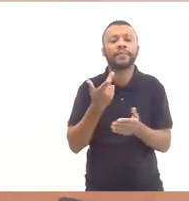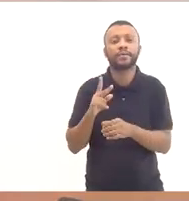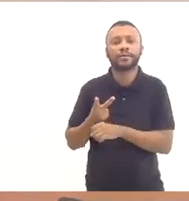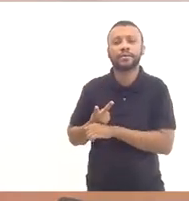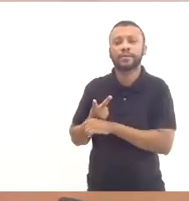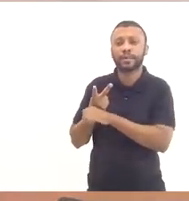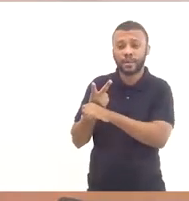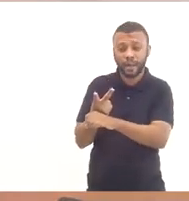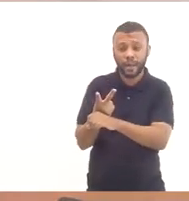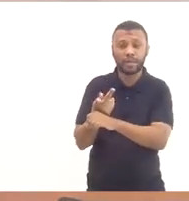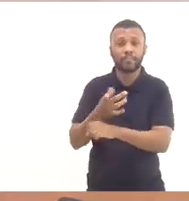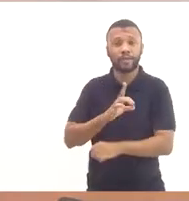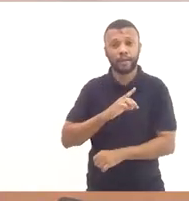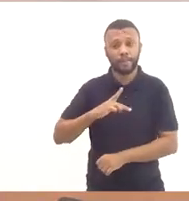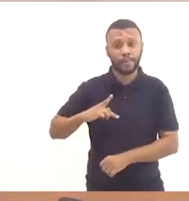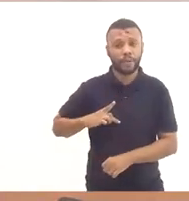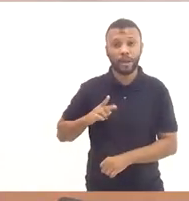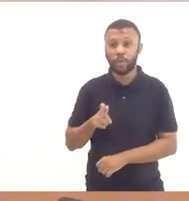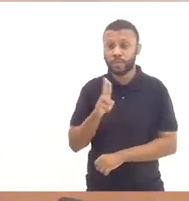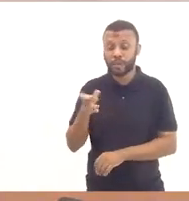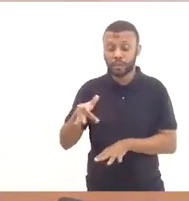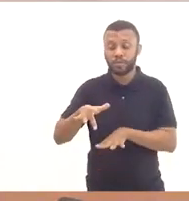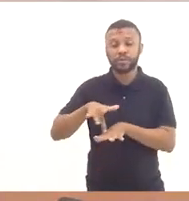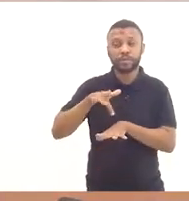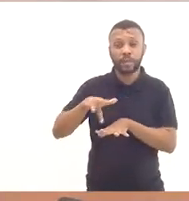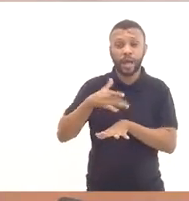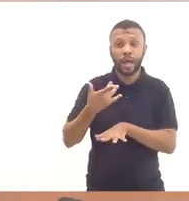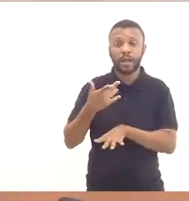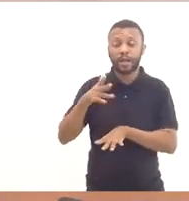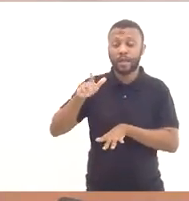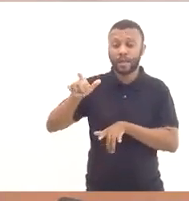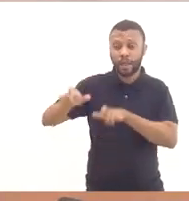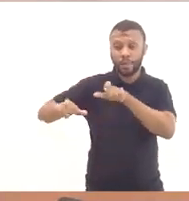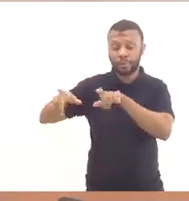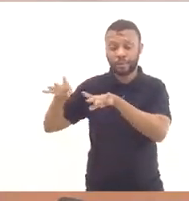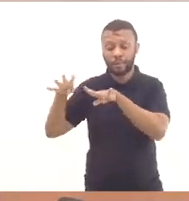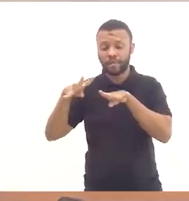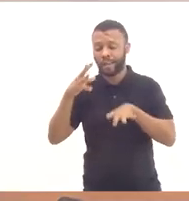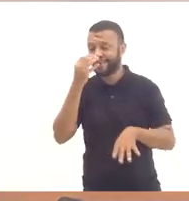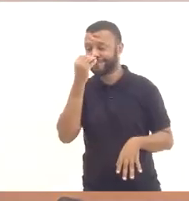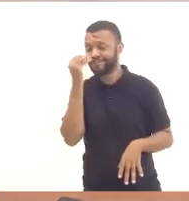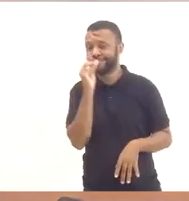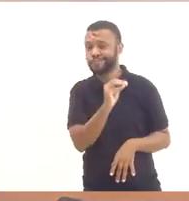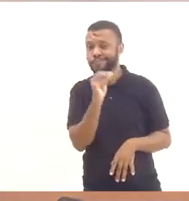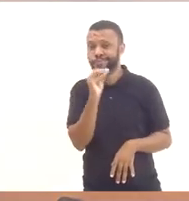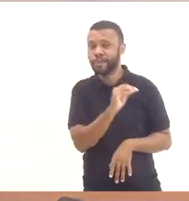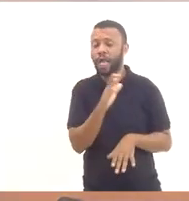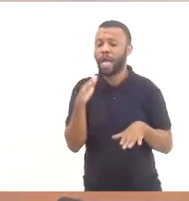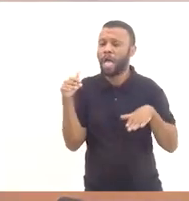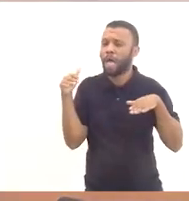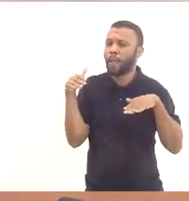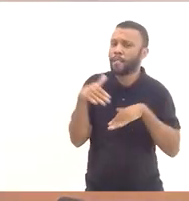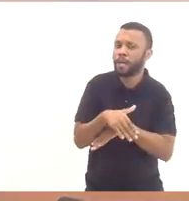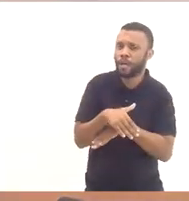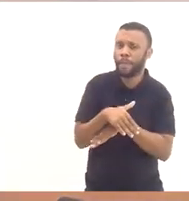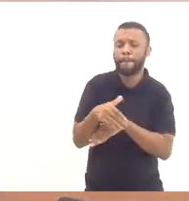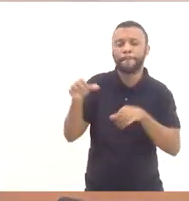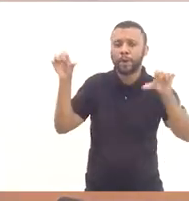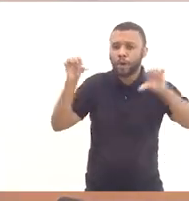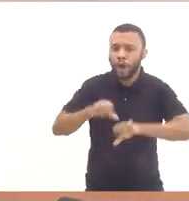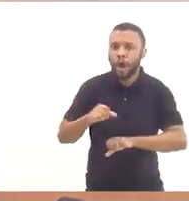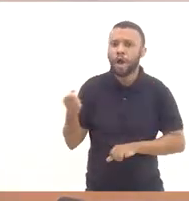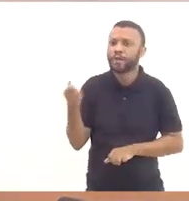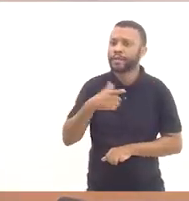Defensoria de chinelo de dedo e as pessoas Nem olham para sua cara é humilhação pior do que tem um filho com deficiência